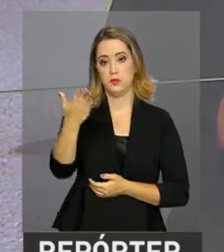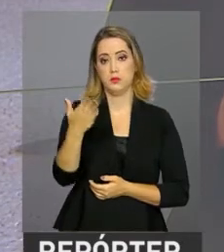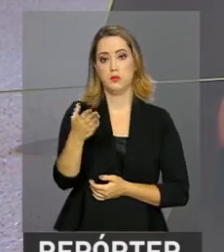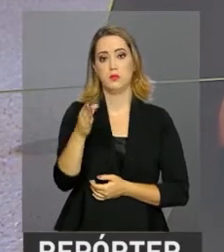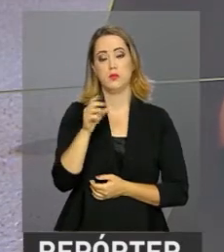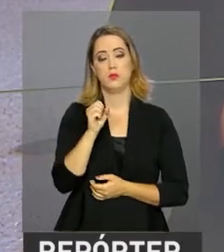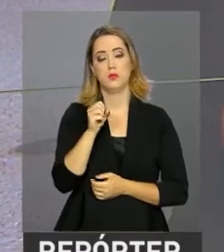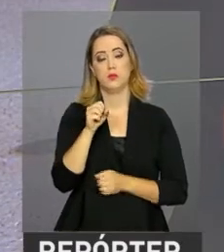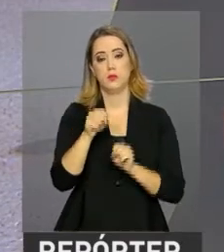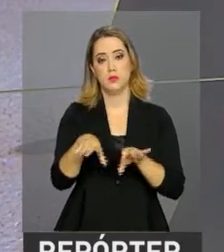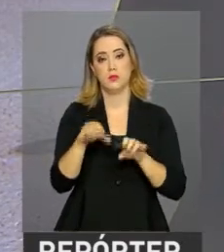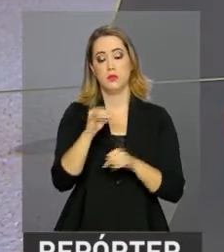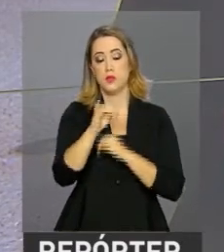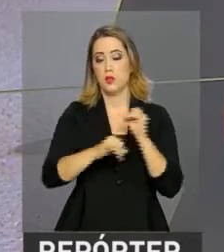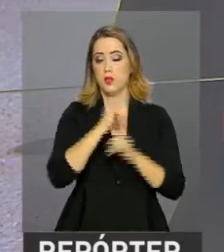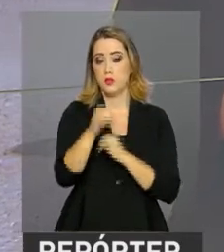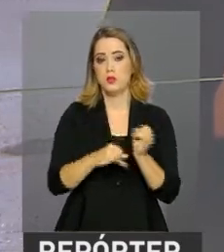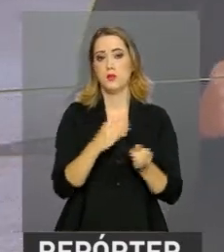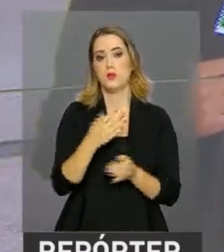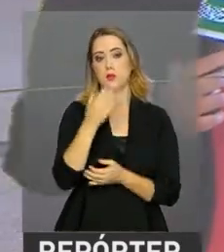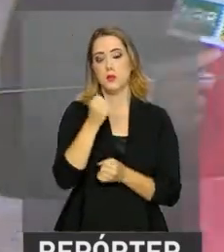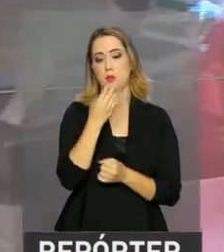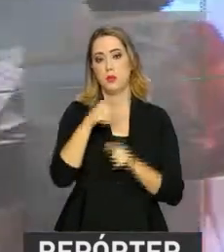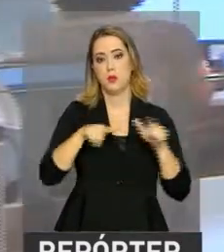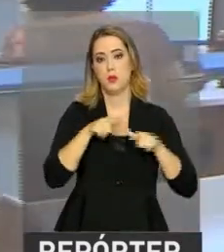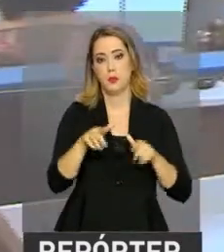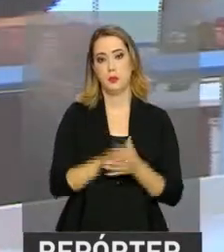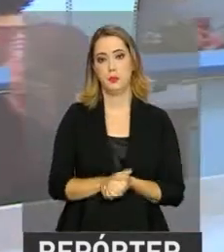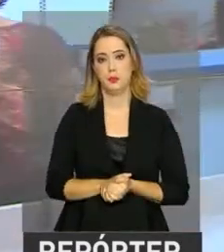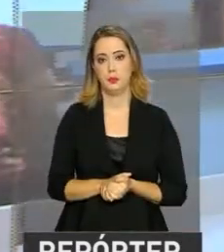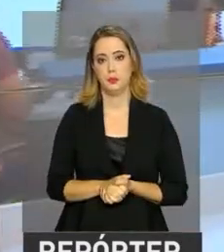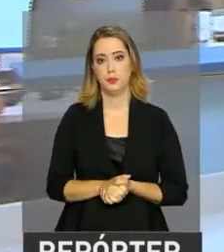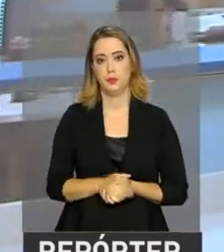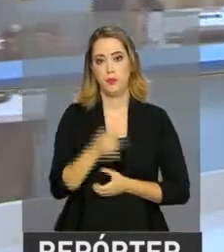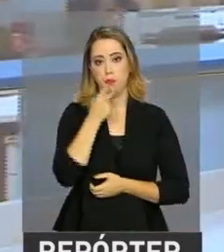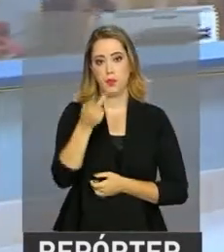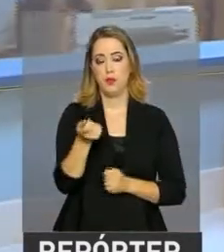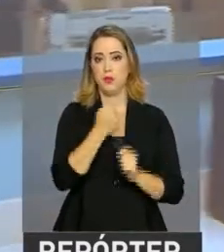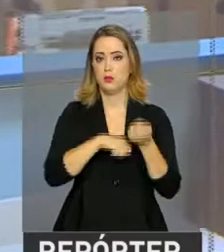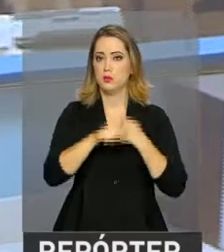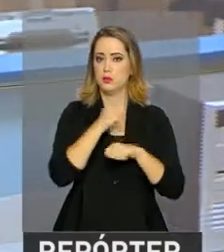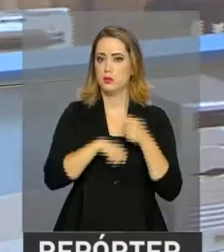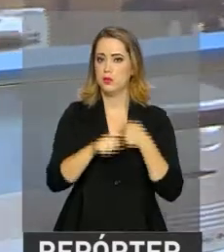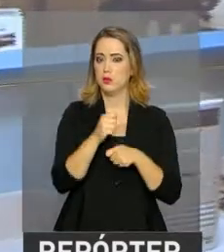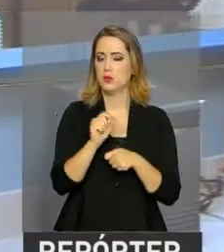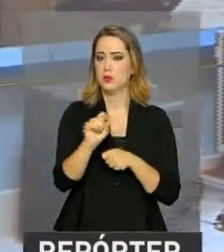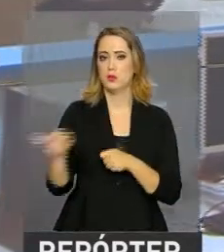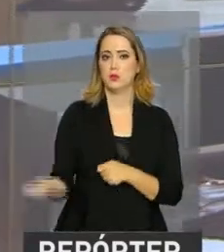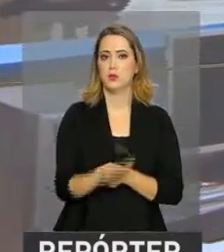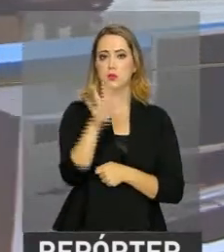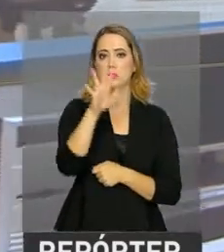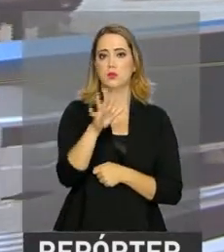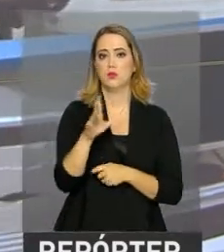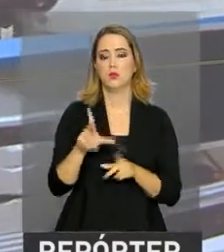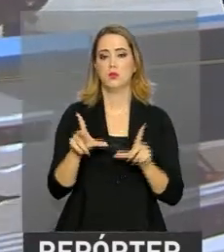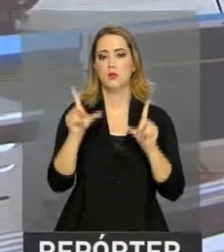suas informações. Bom trabalho. E falando ainda sobre economia, a inflação em 2016 fechou